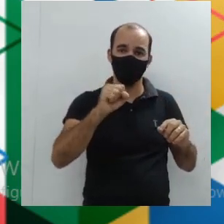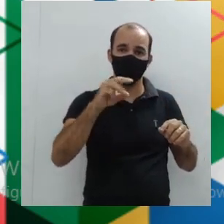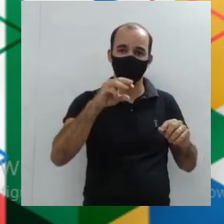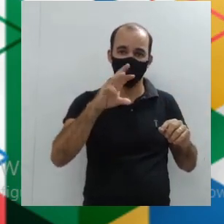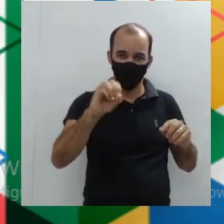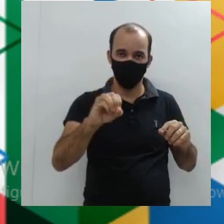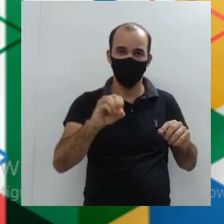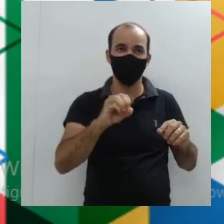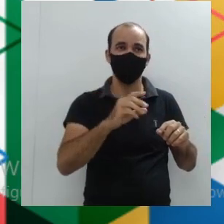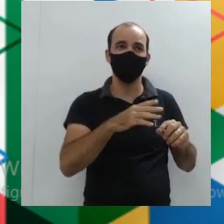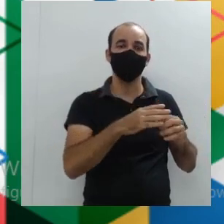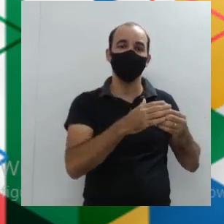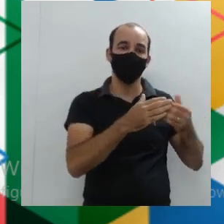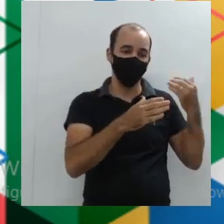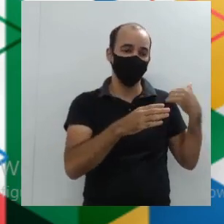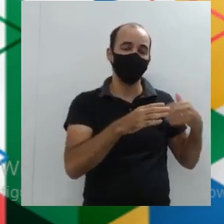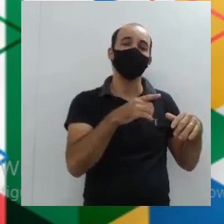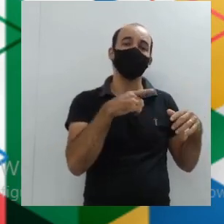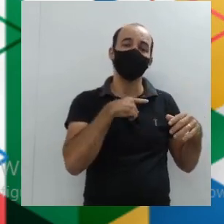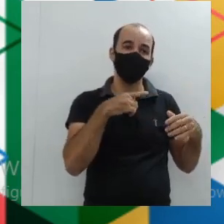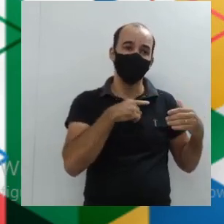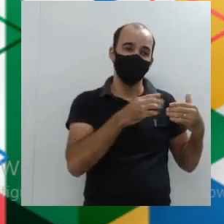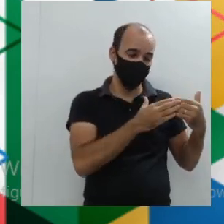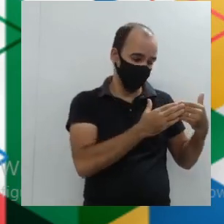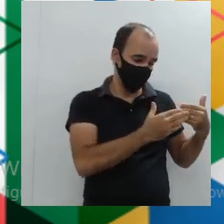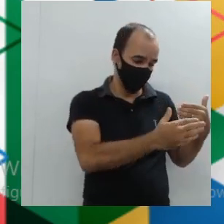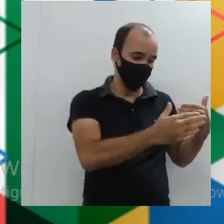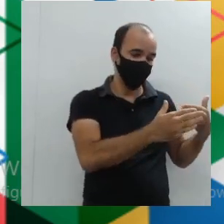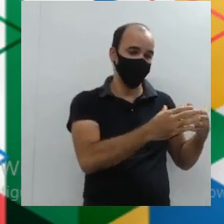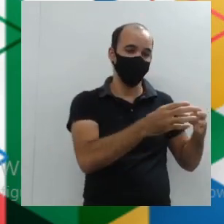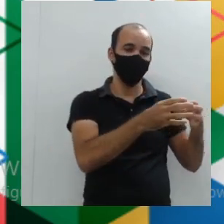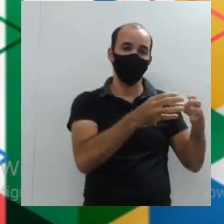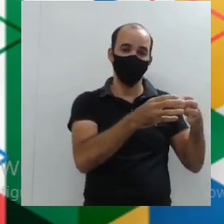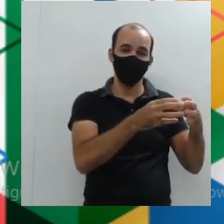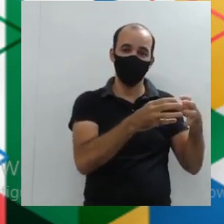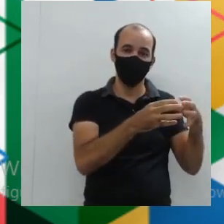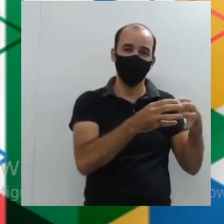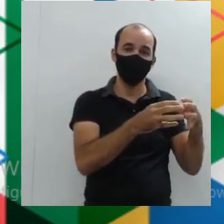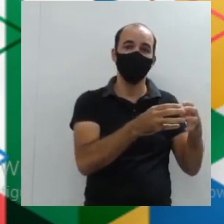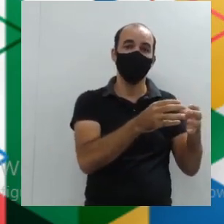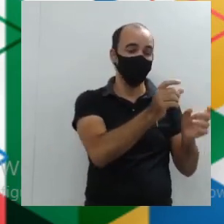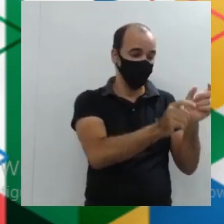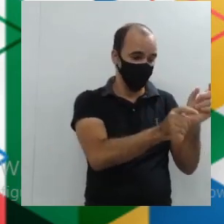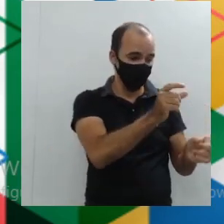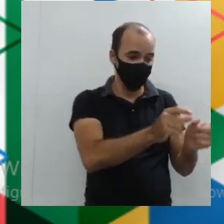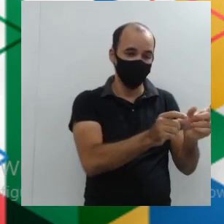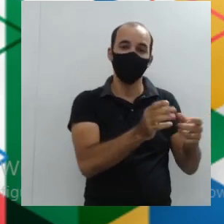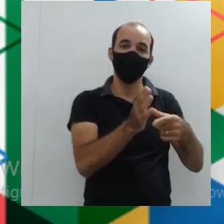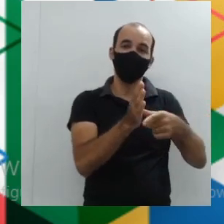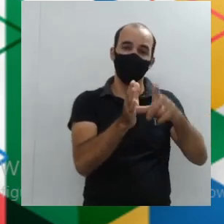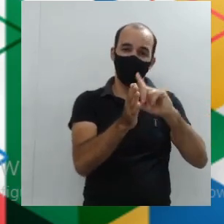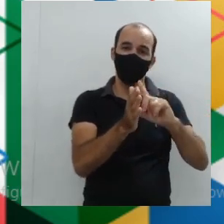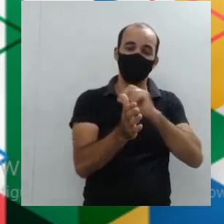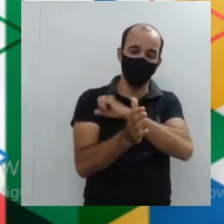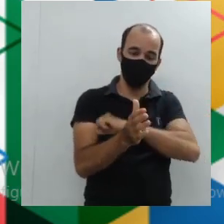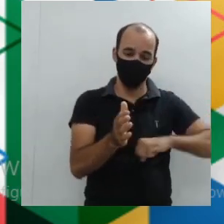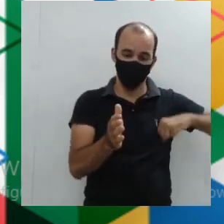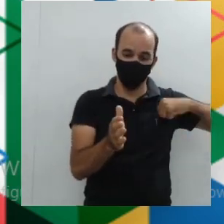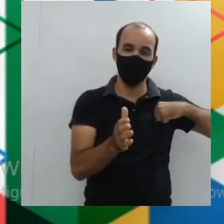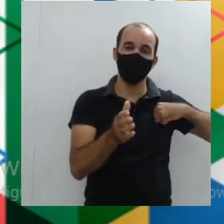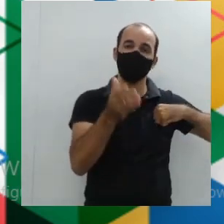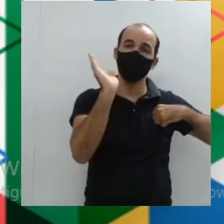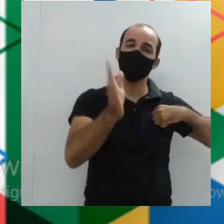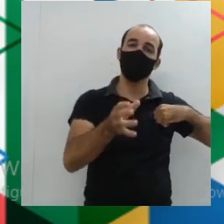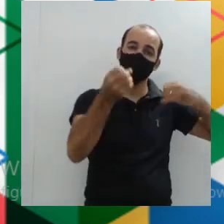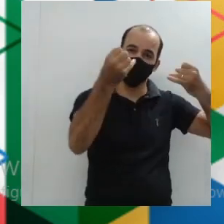aos nossos amigos pré-socráticos. Não é? Os pré-socráticos, eles diziam o seguinte, eles não buscaram a razão,